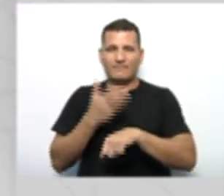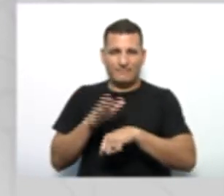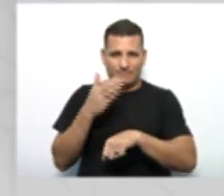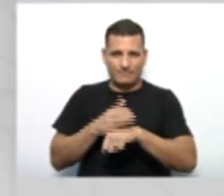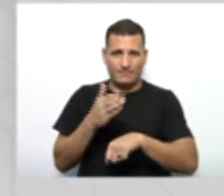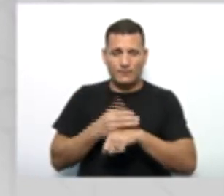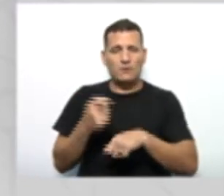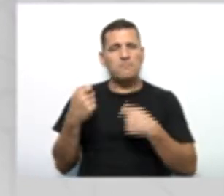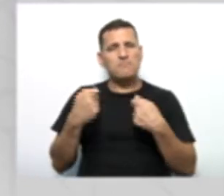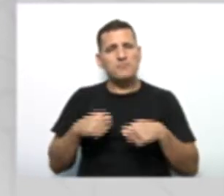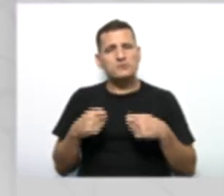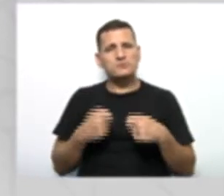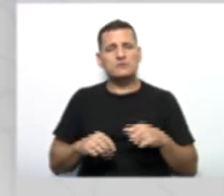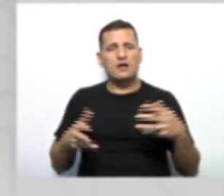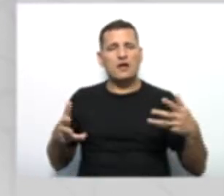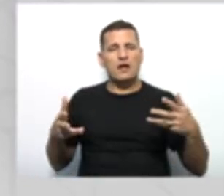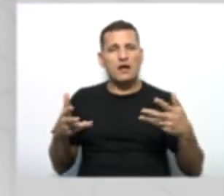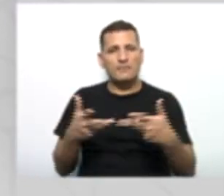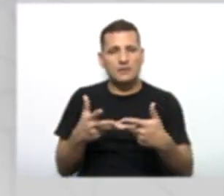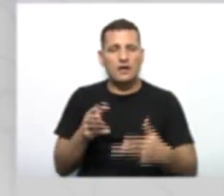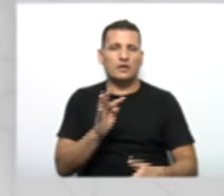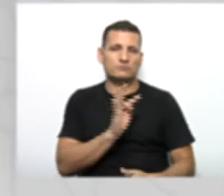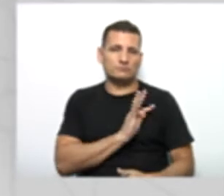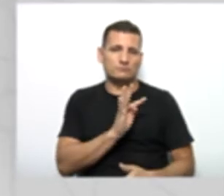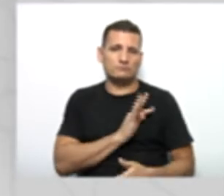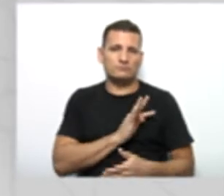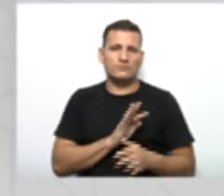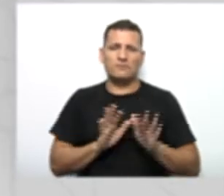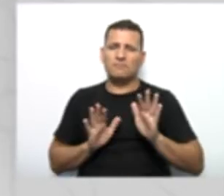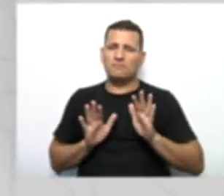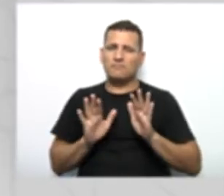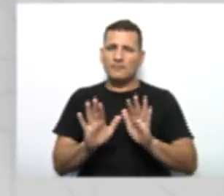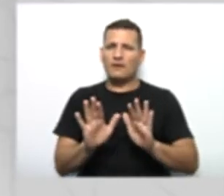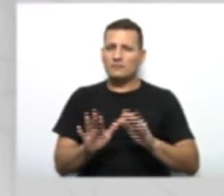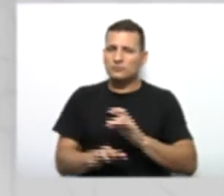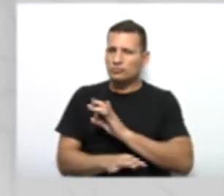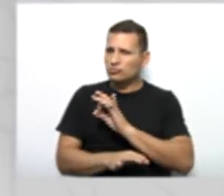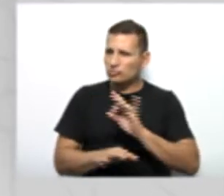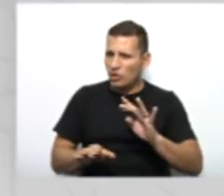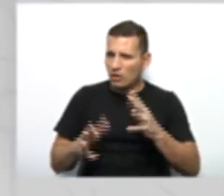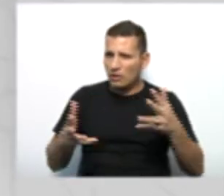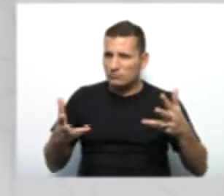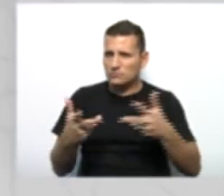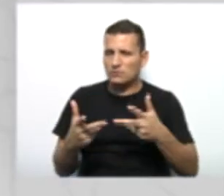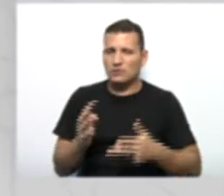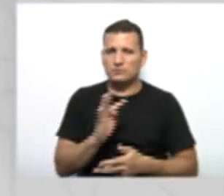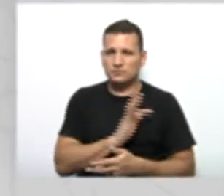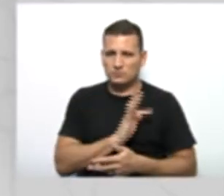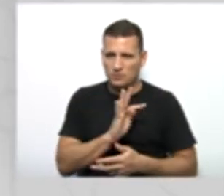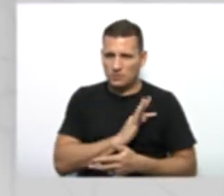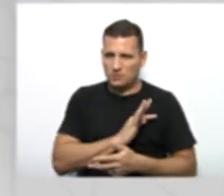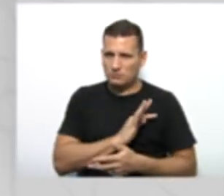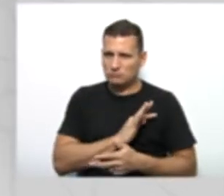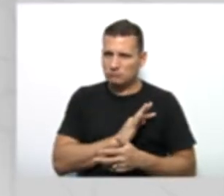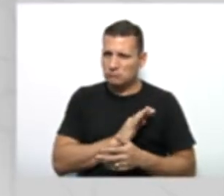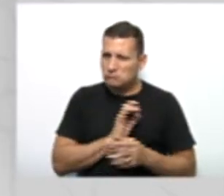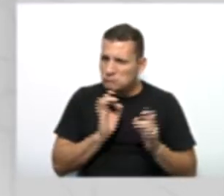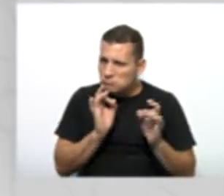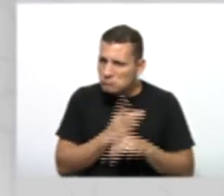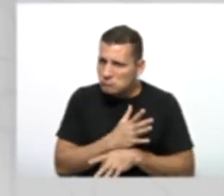exigidas habilidades técnicas. Mas será que só as habilidades técnicas são